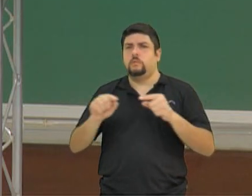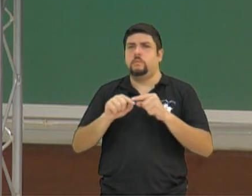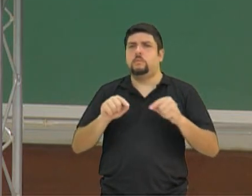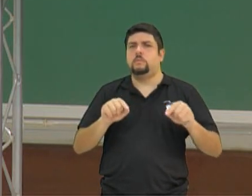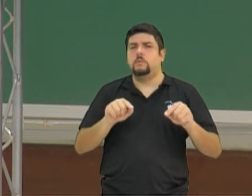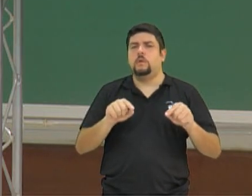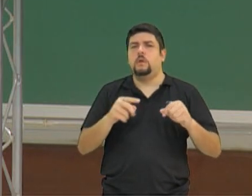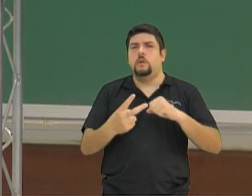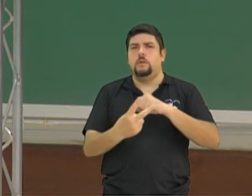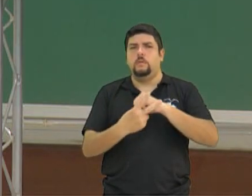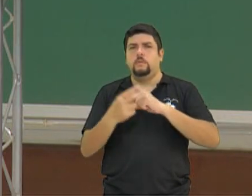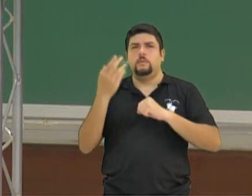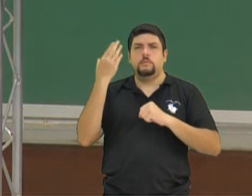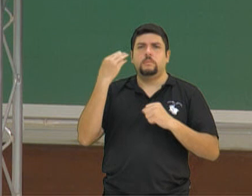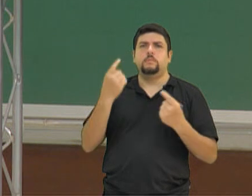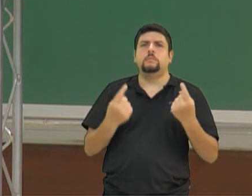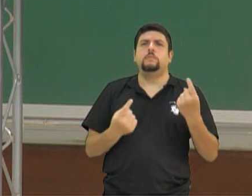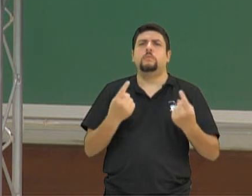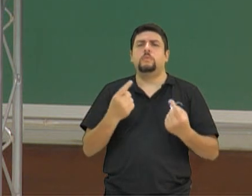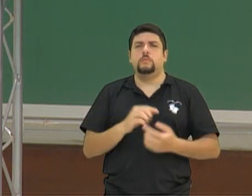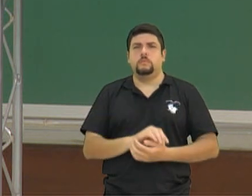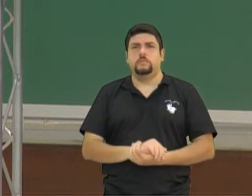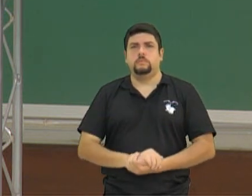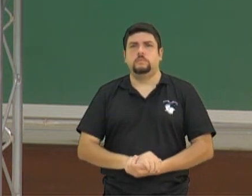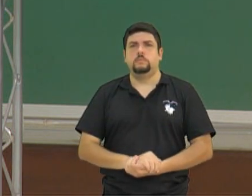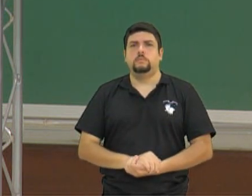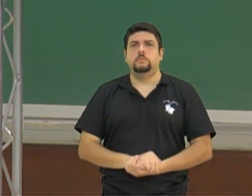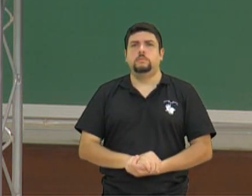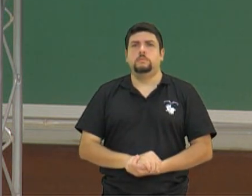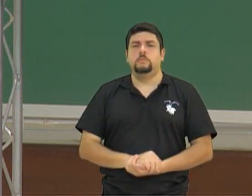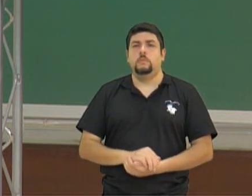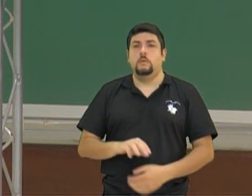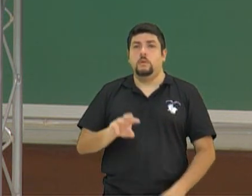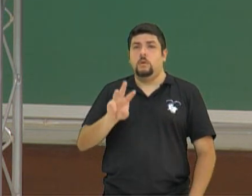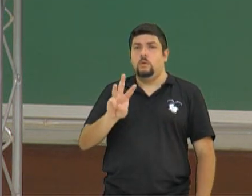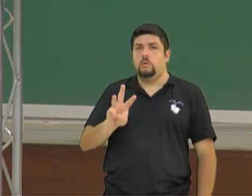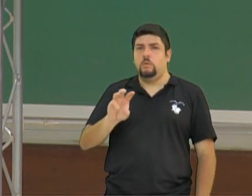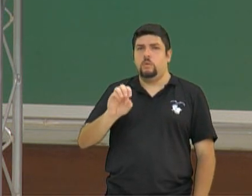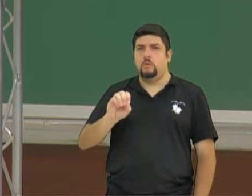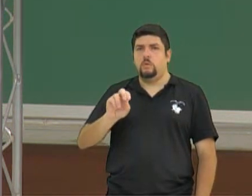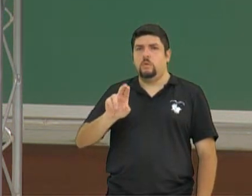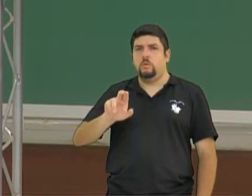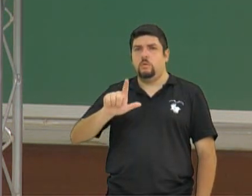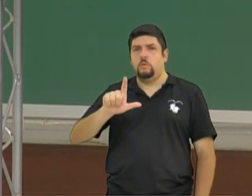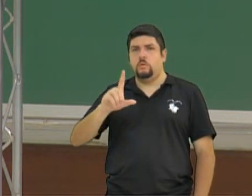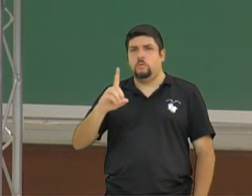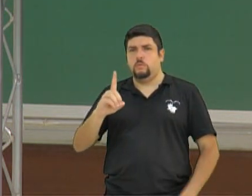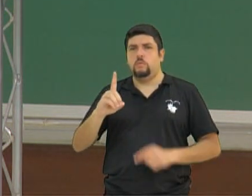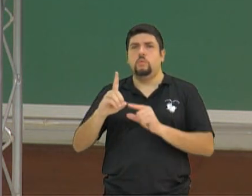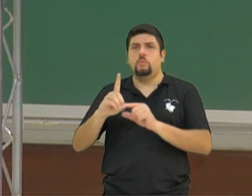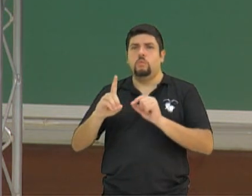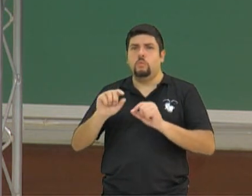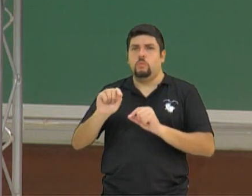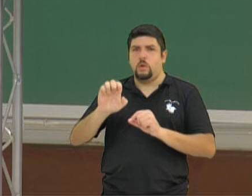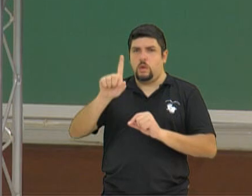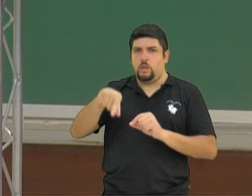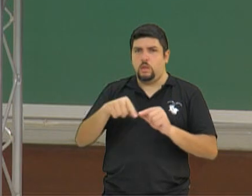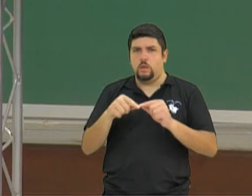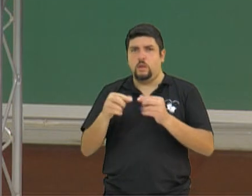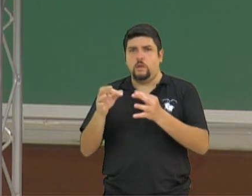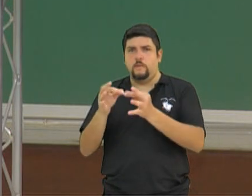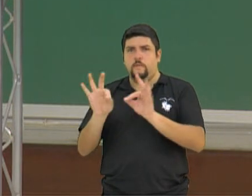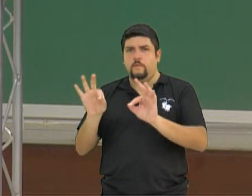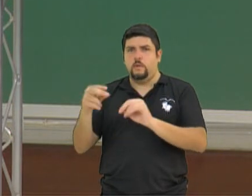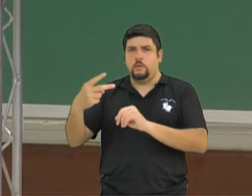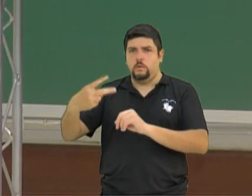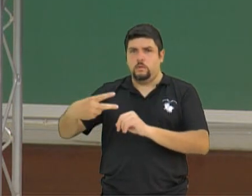Então, das duas opções que eu tenho aqui, o would é o auxiliar que a gente usa na outra frase, né, na consequência, e o